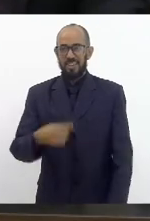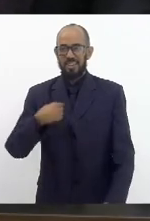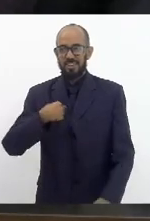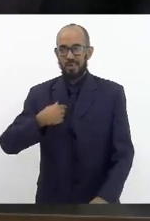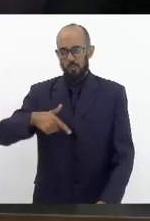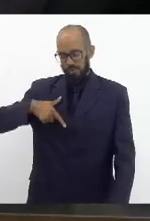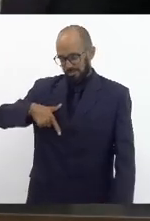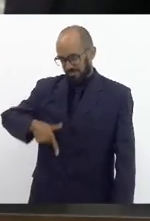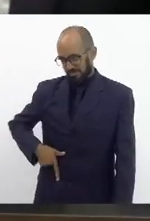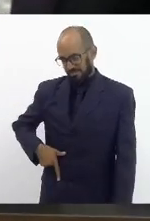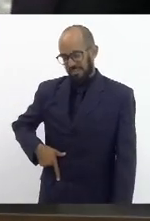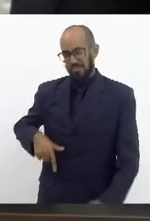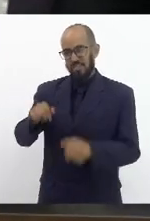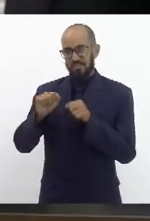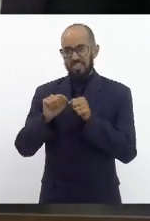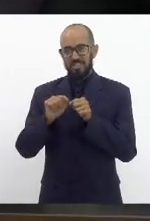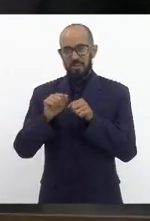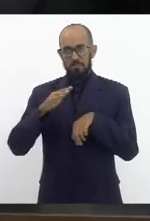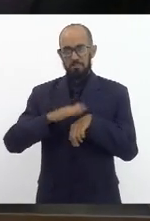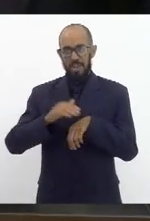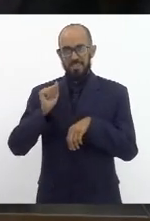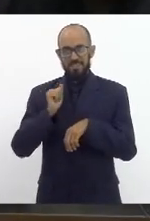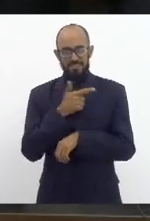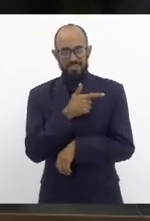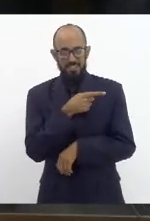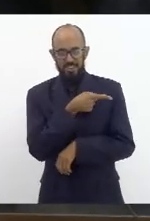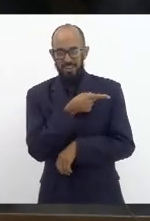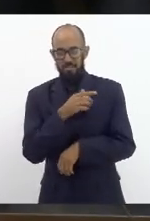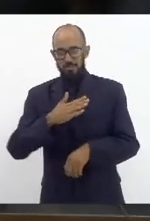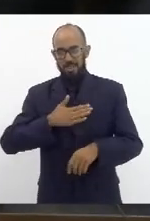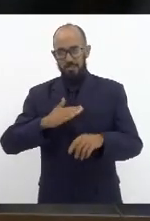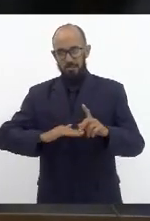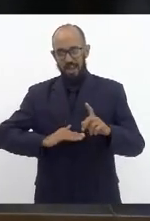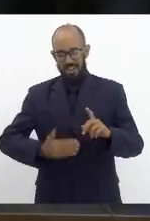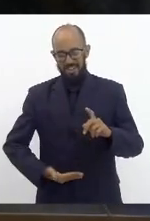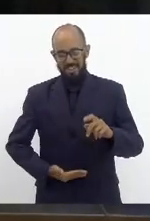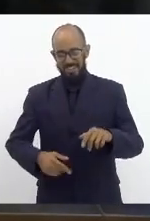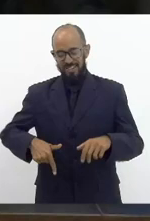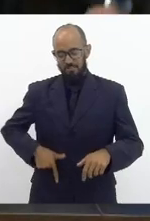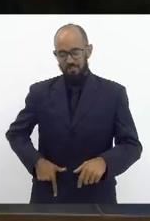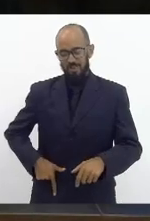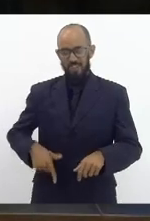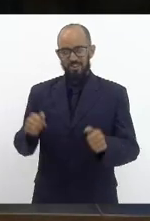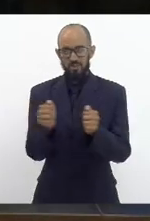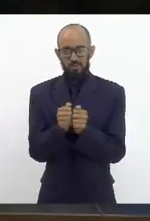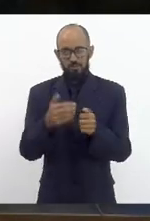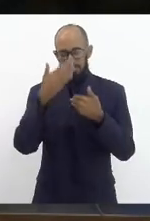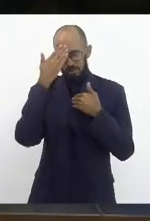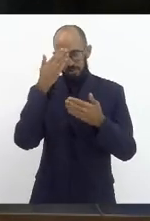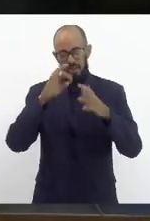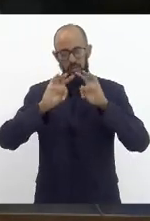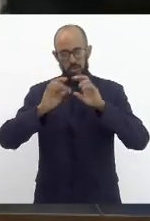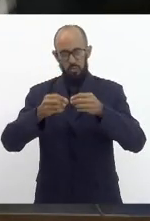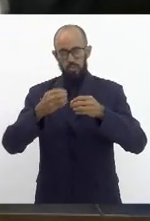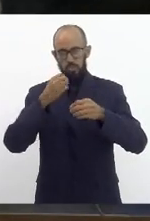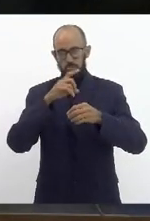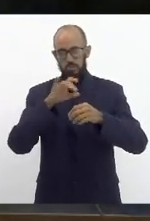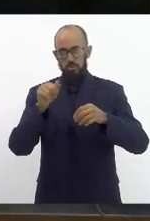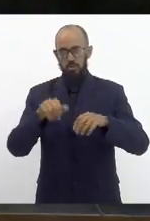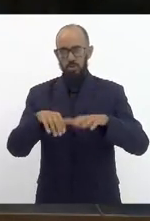na cintura eu vou fazer mais que ele, com peso, hein? Minha barriga e a pistola... Obrigado a todos, bom dia, valeu.